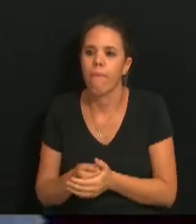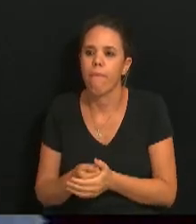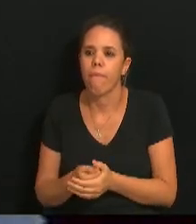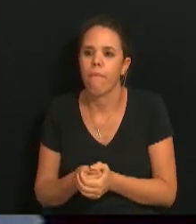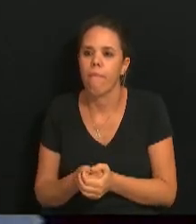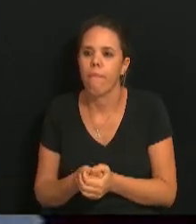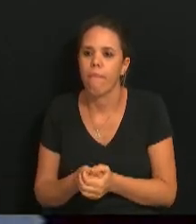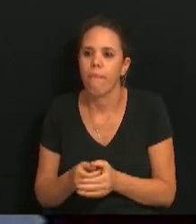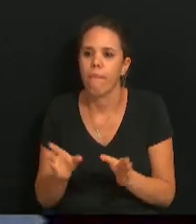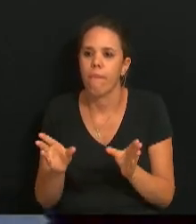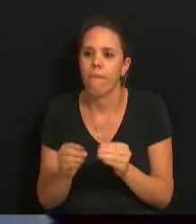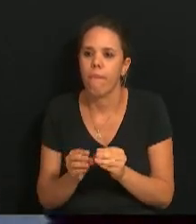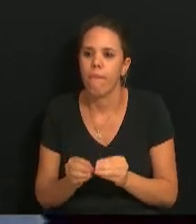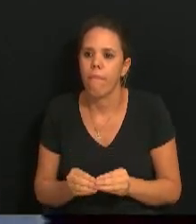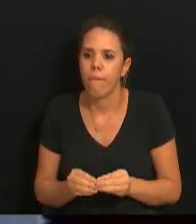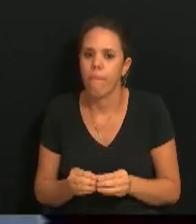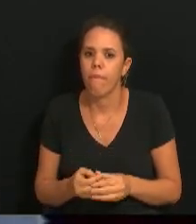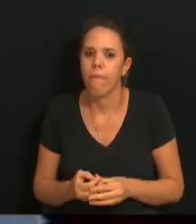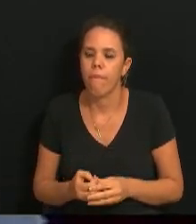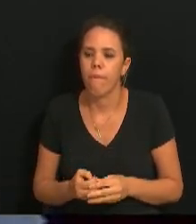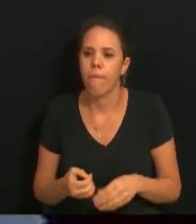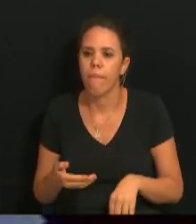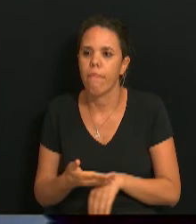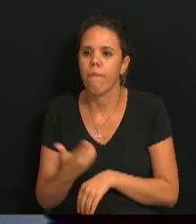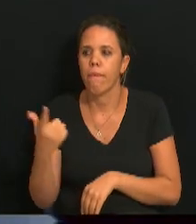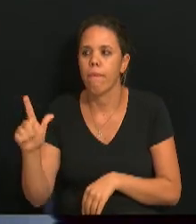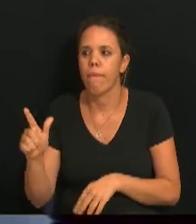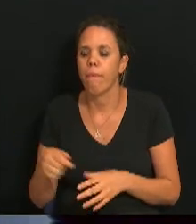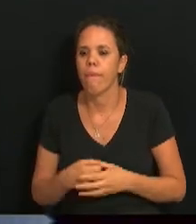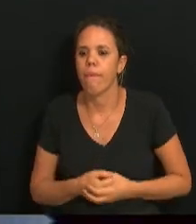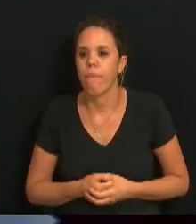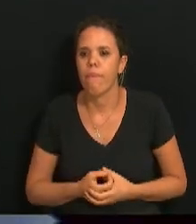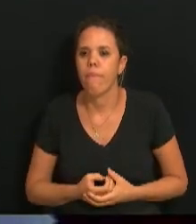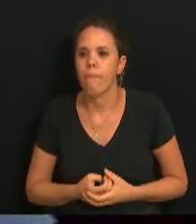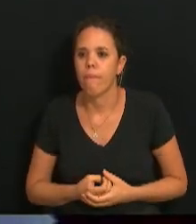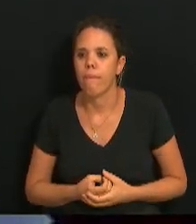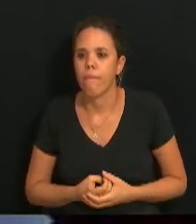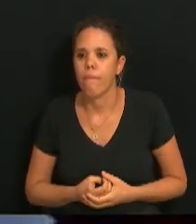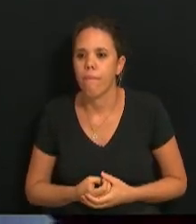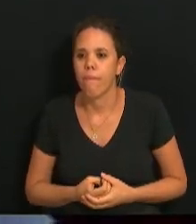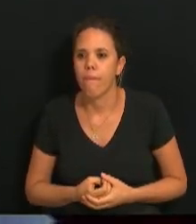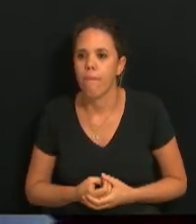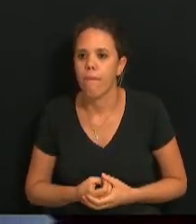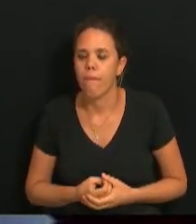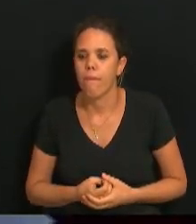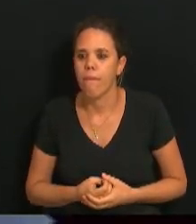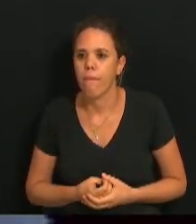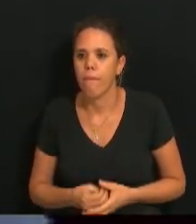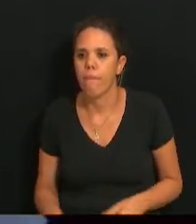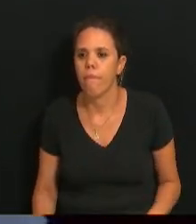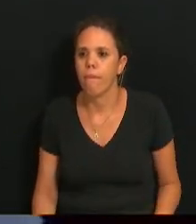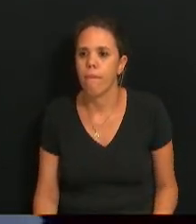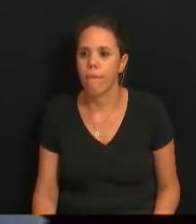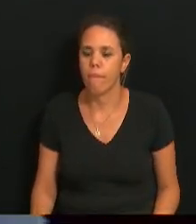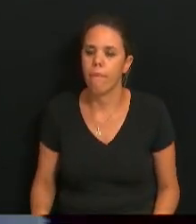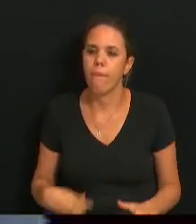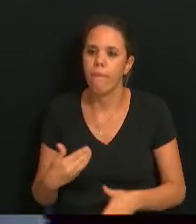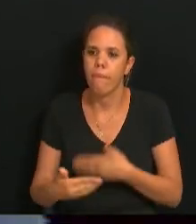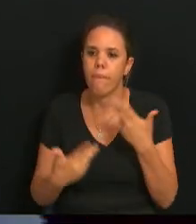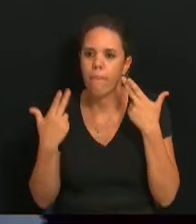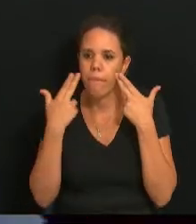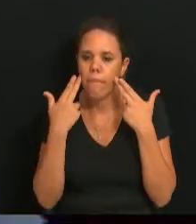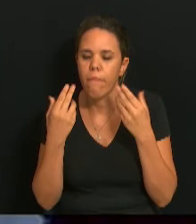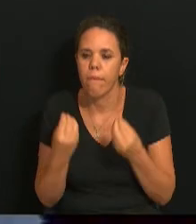finalidades da educação já estão postas a partir de outros parâmetros. Então, de forma recorrente é usado